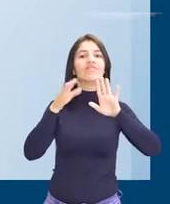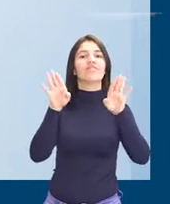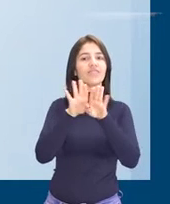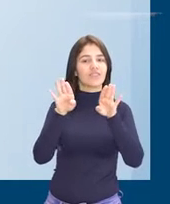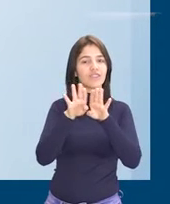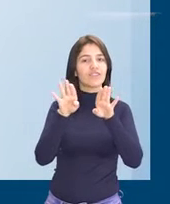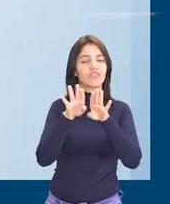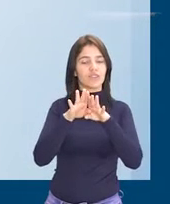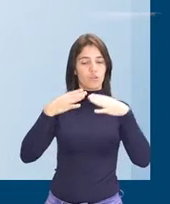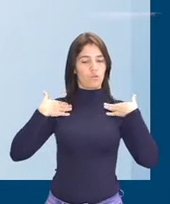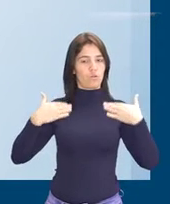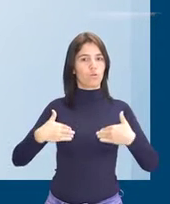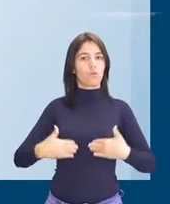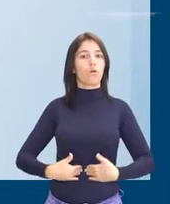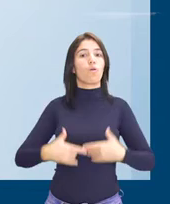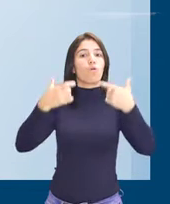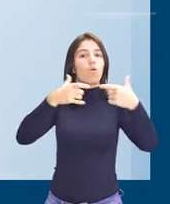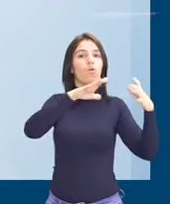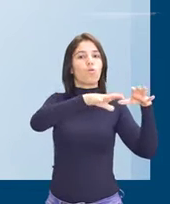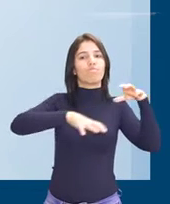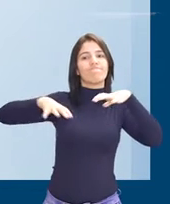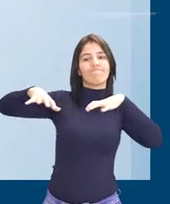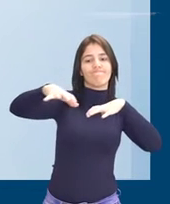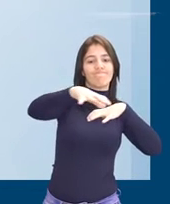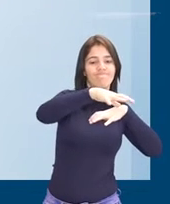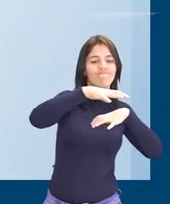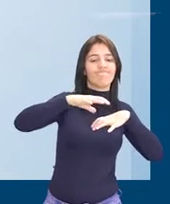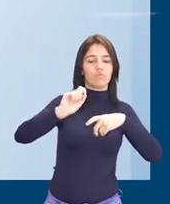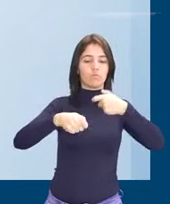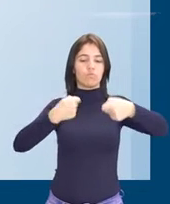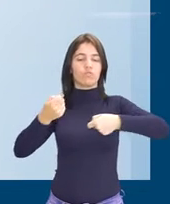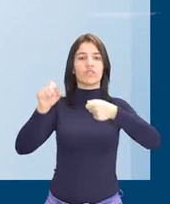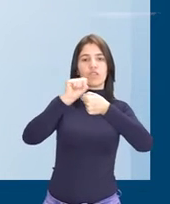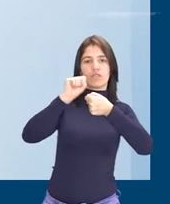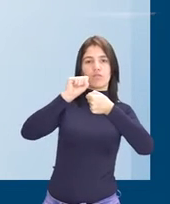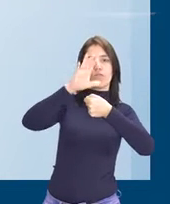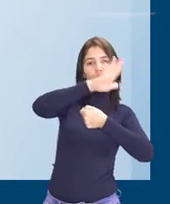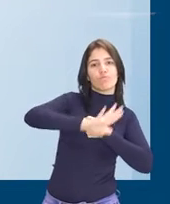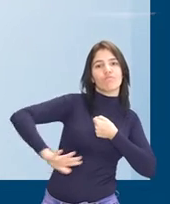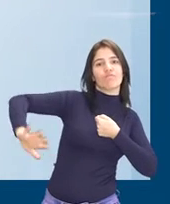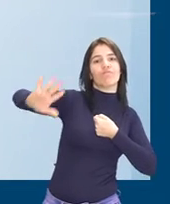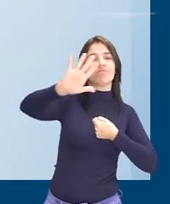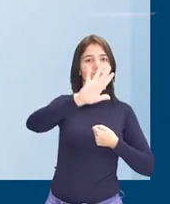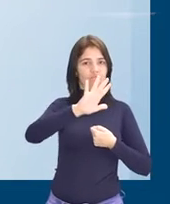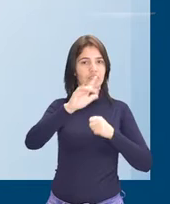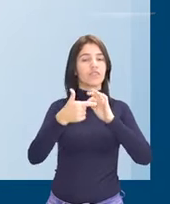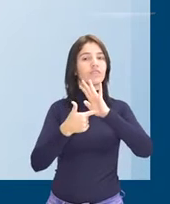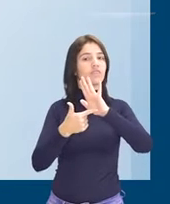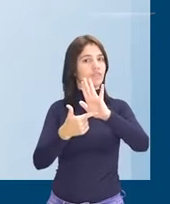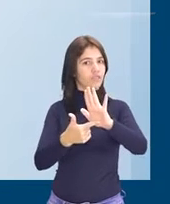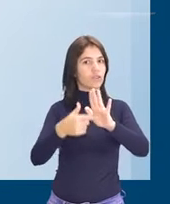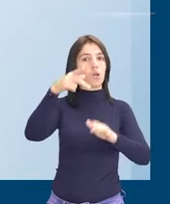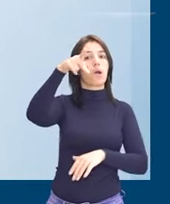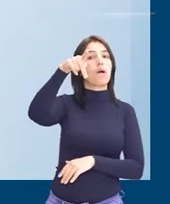do ponto no corpo ou no espaço onde esses sinais são feitos. Esses elementos são